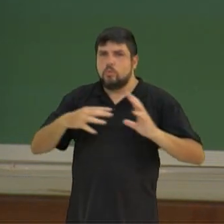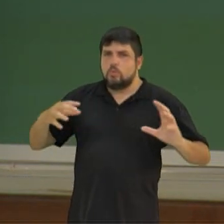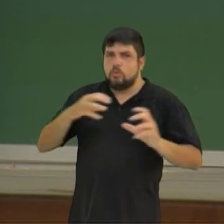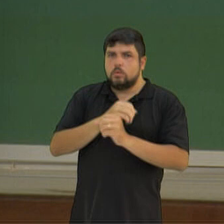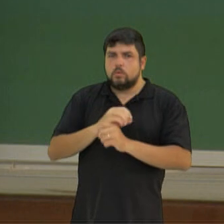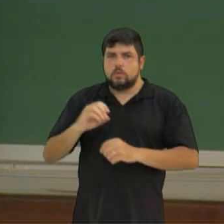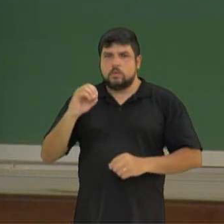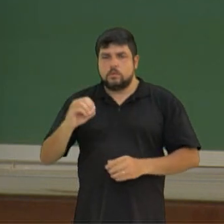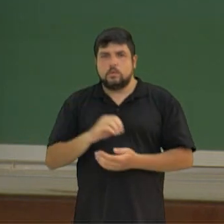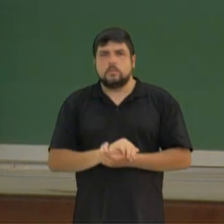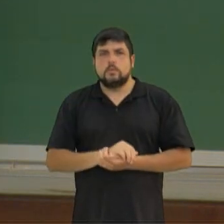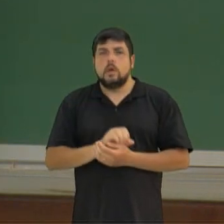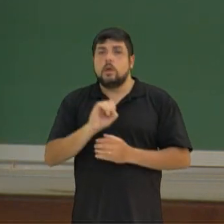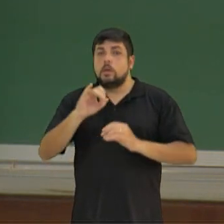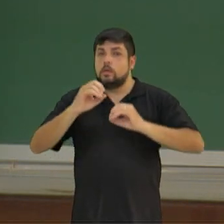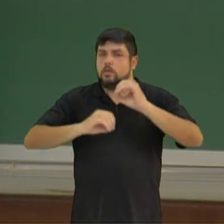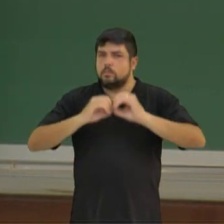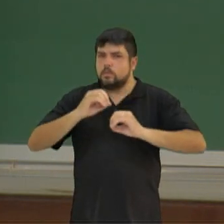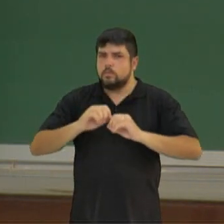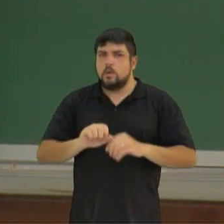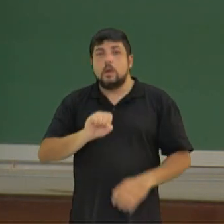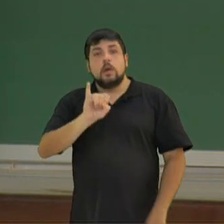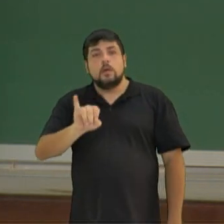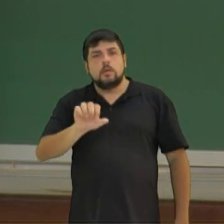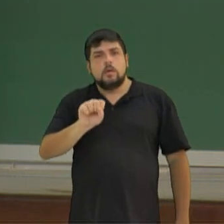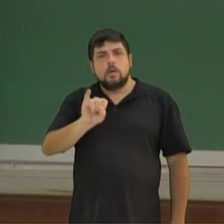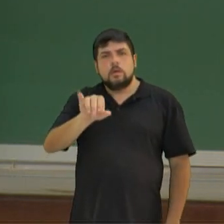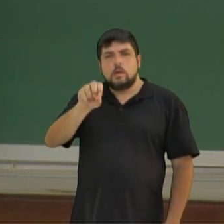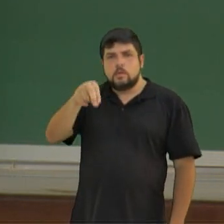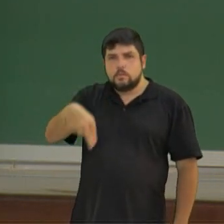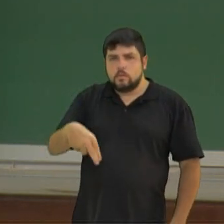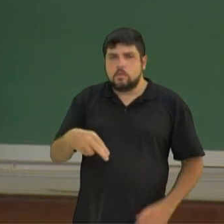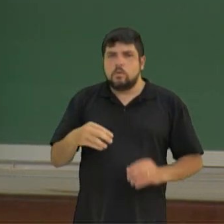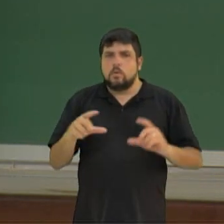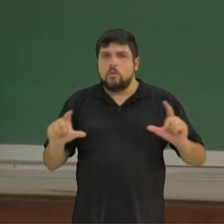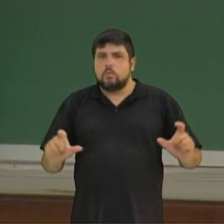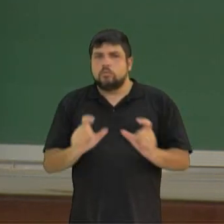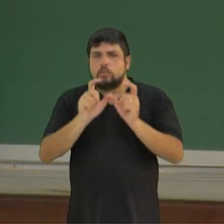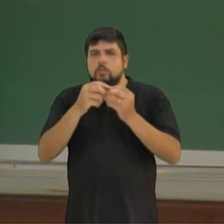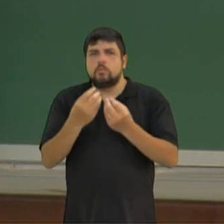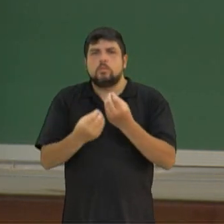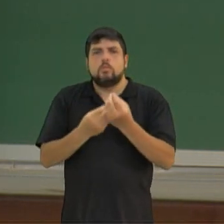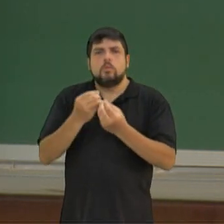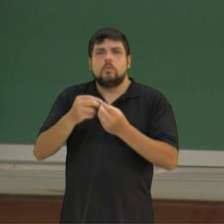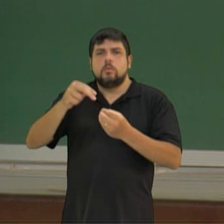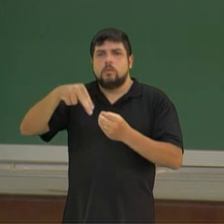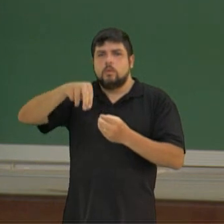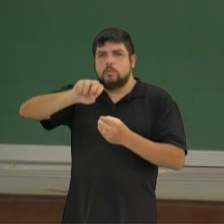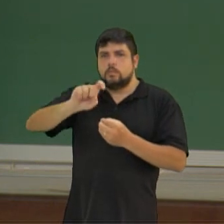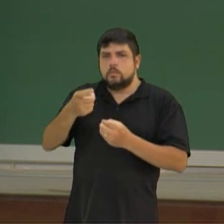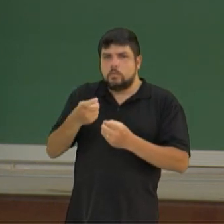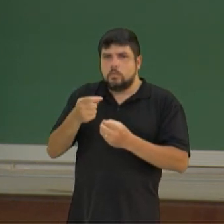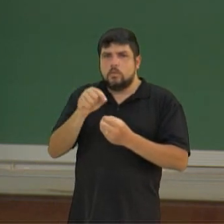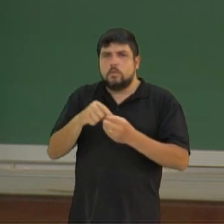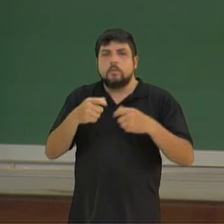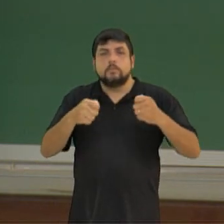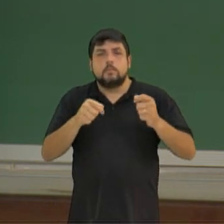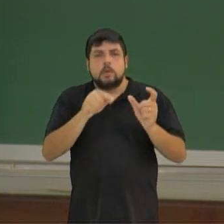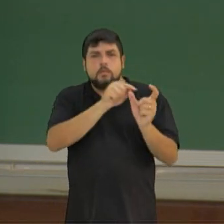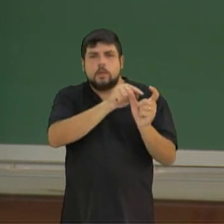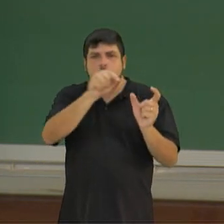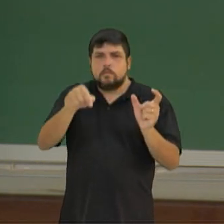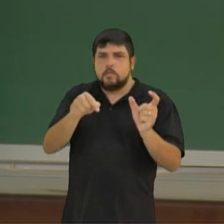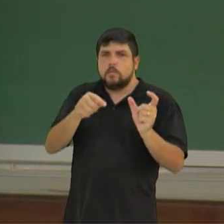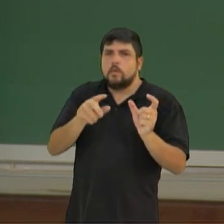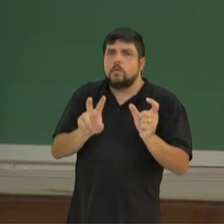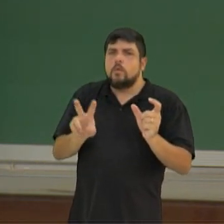molécula. Se por acaso estou falando de um íon composto, aí a soma dos NOx que compõe aquele íon tem que dar o valor da